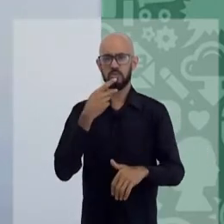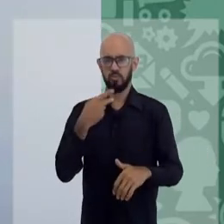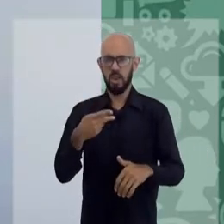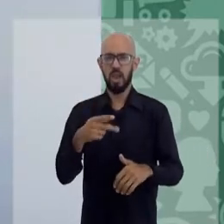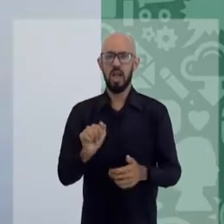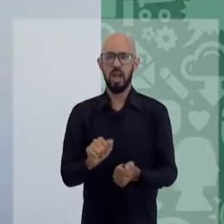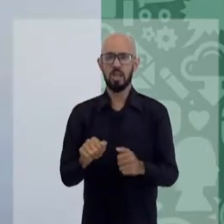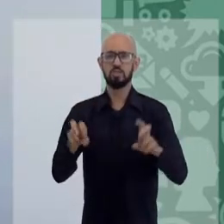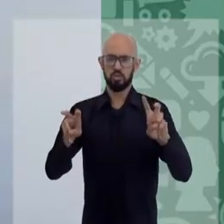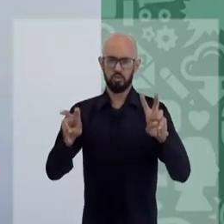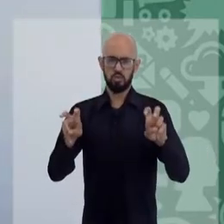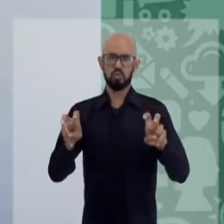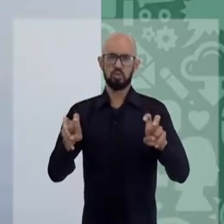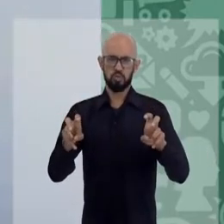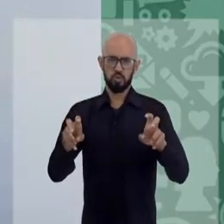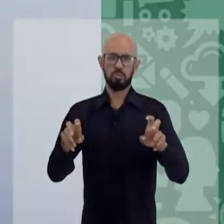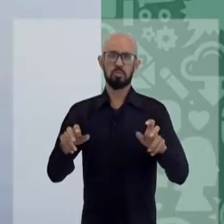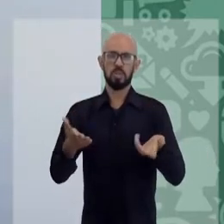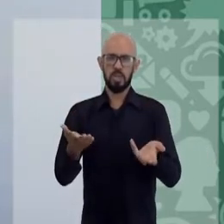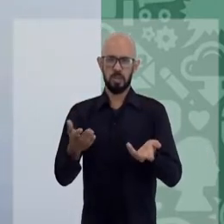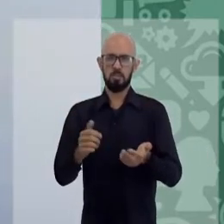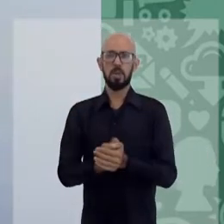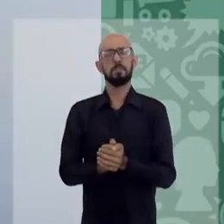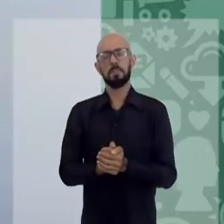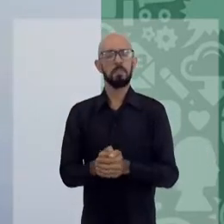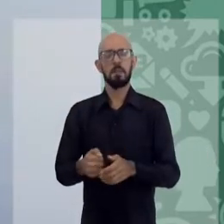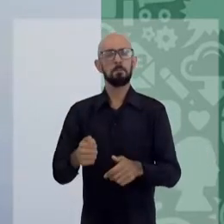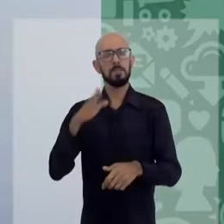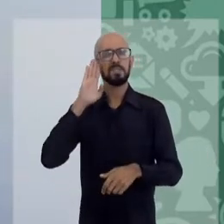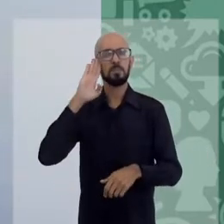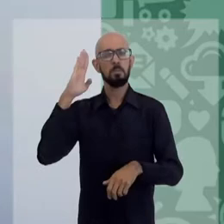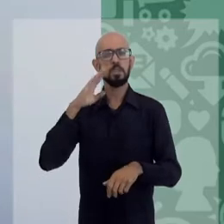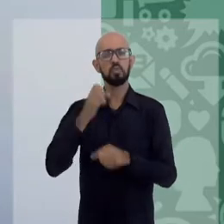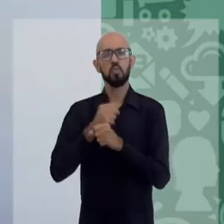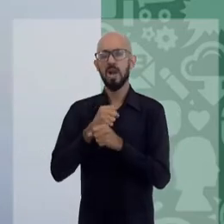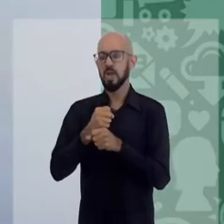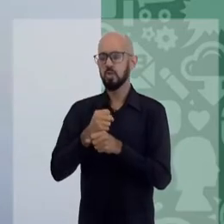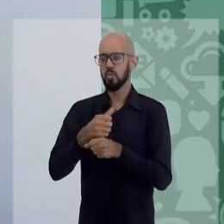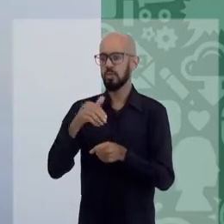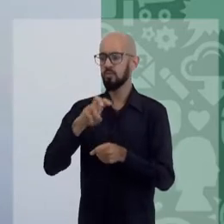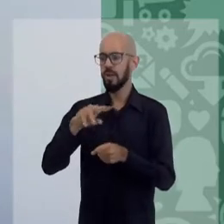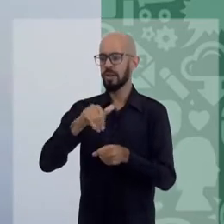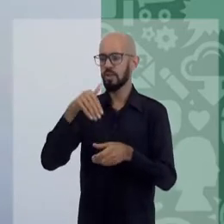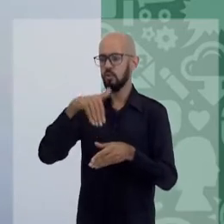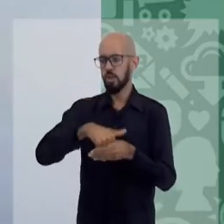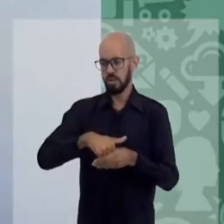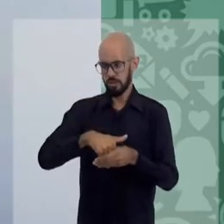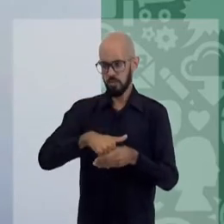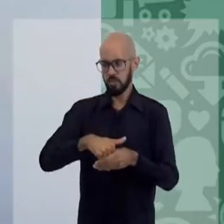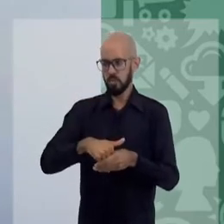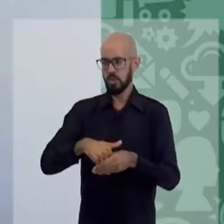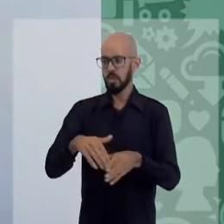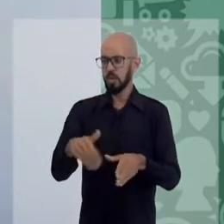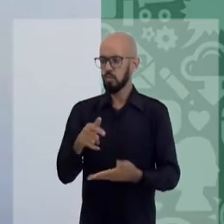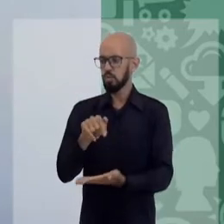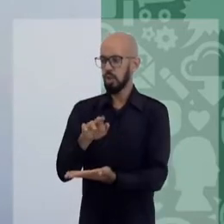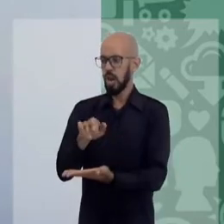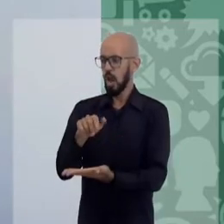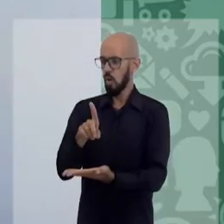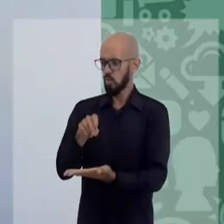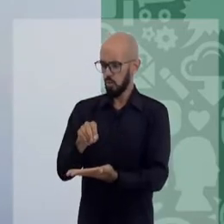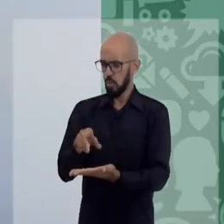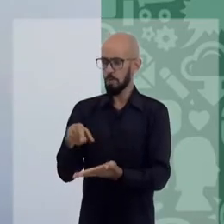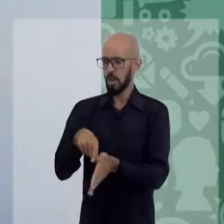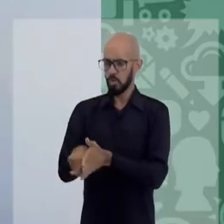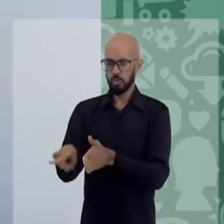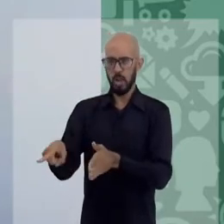gente falar sobre isso, principalmente agora que a gente está entrando num ano de eleição. Então, Geraldo, eu queria que você desse um panoramazinho do que você